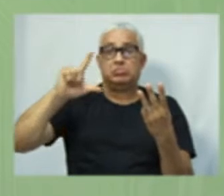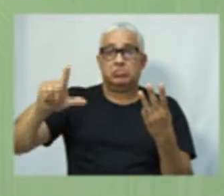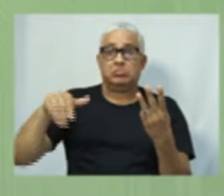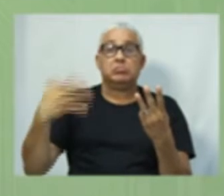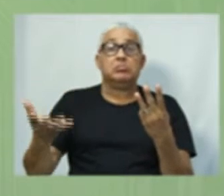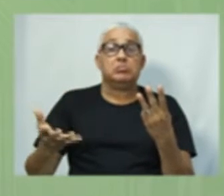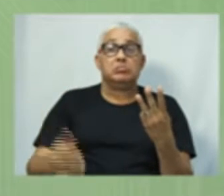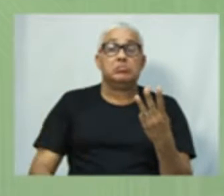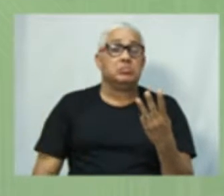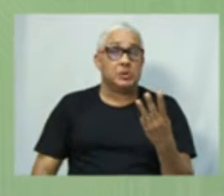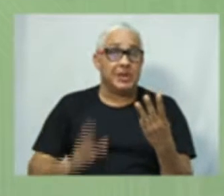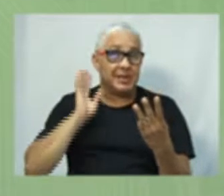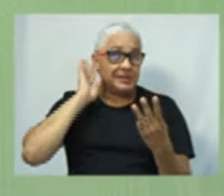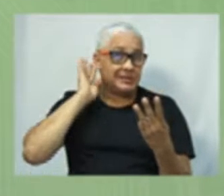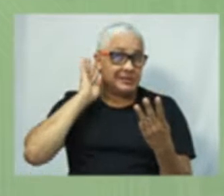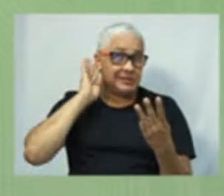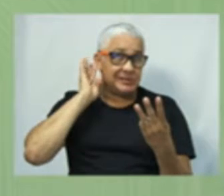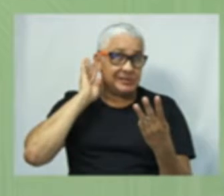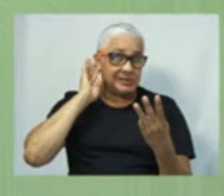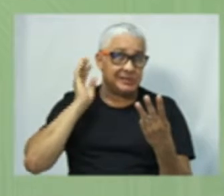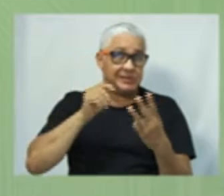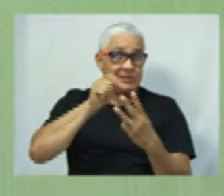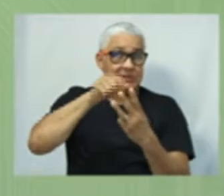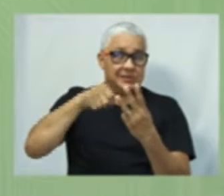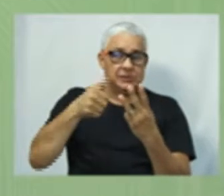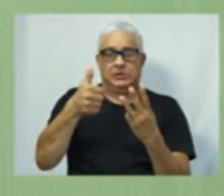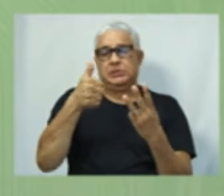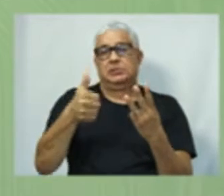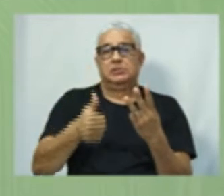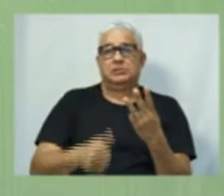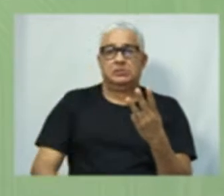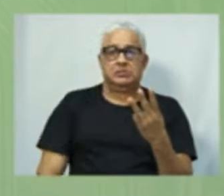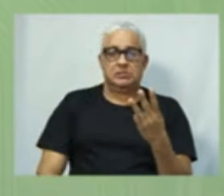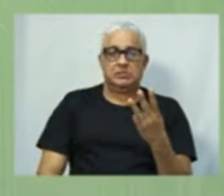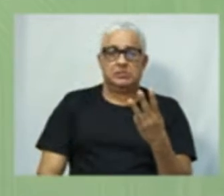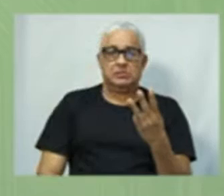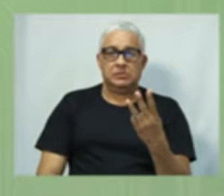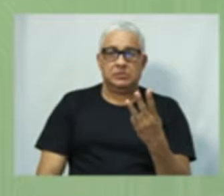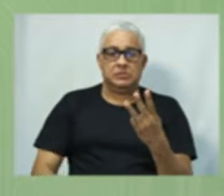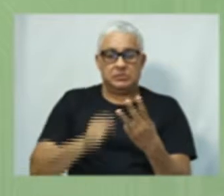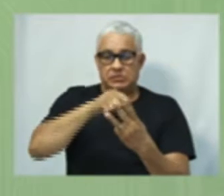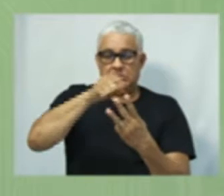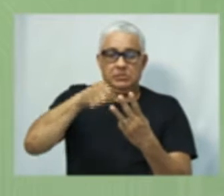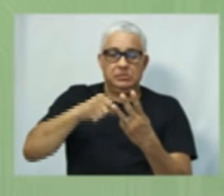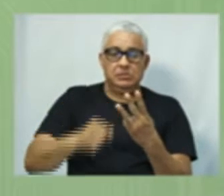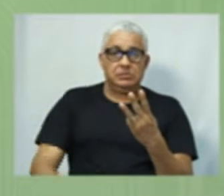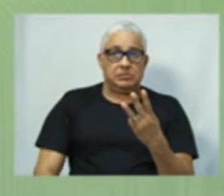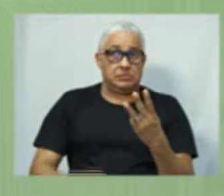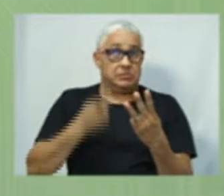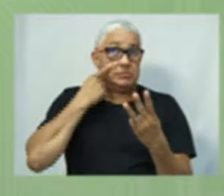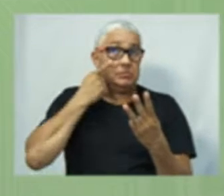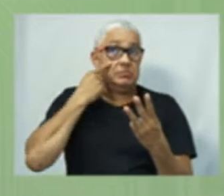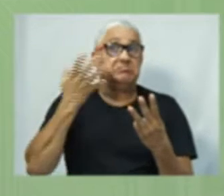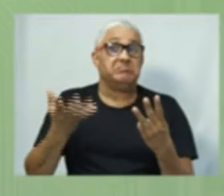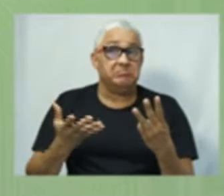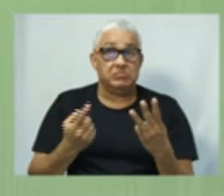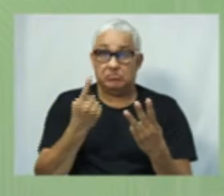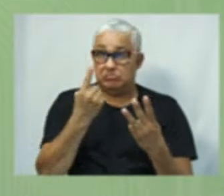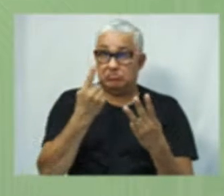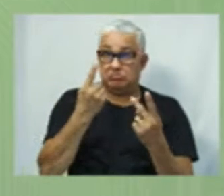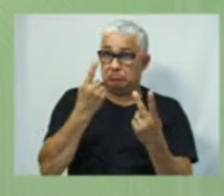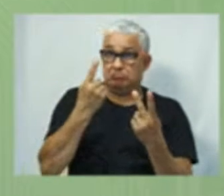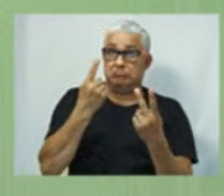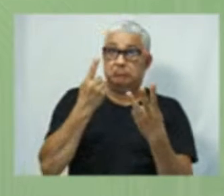Quê? Quem falou mais alto aí? Trimestre? É isso aí. Trimestre. 3 meses, trimestre. 3 meses não é um bimestre, por favor,